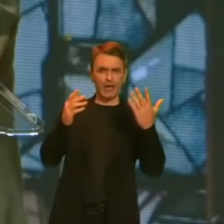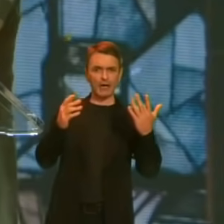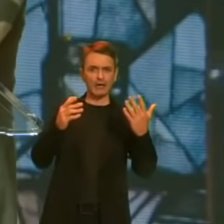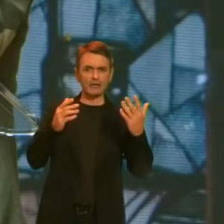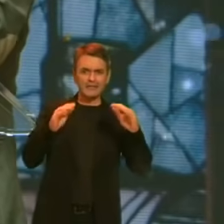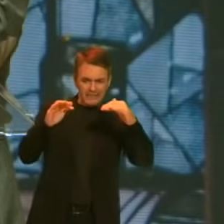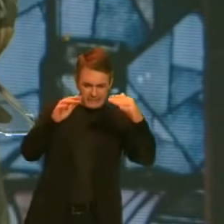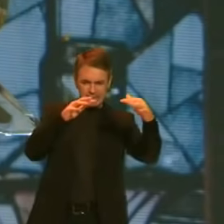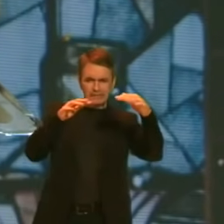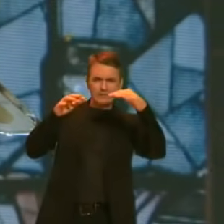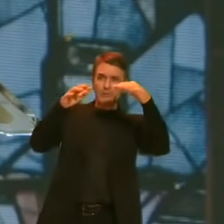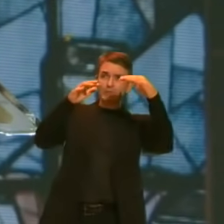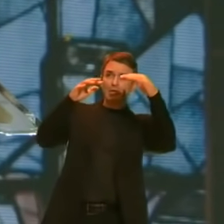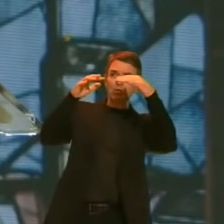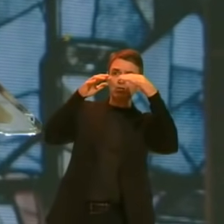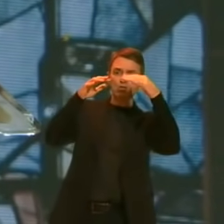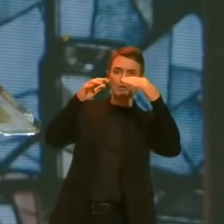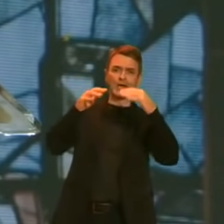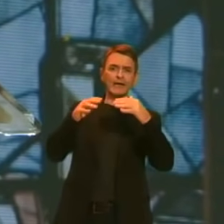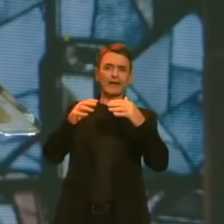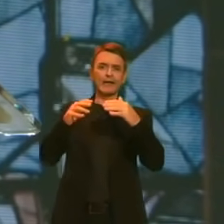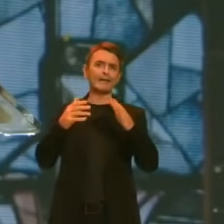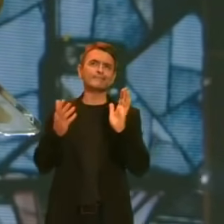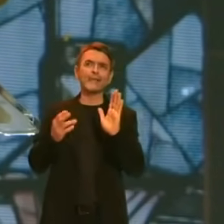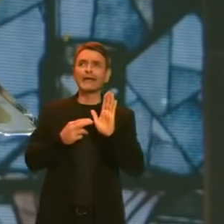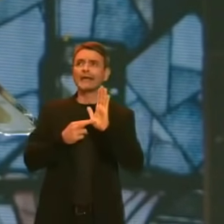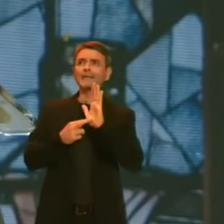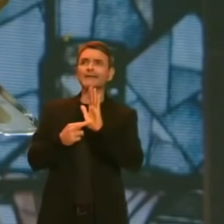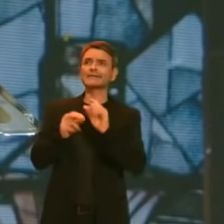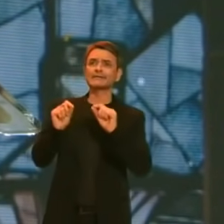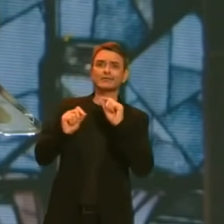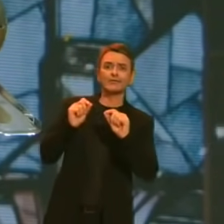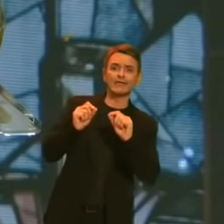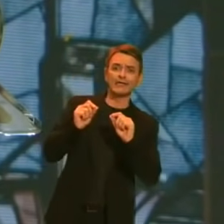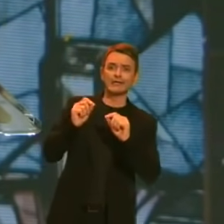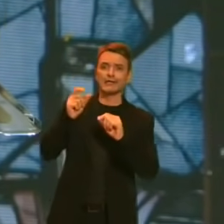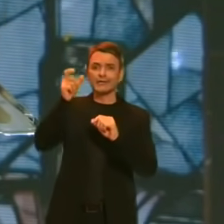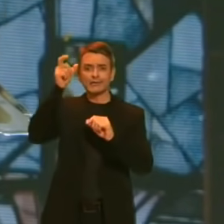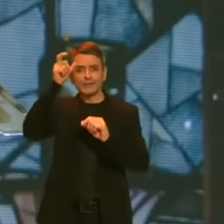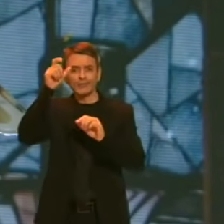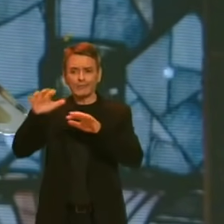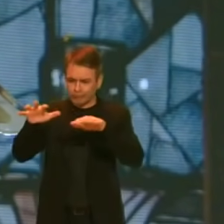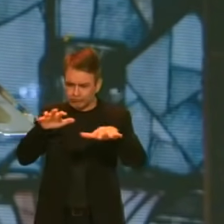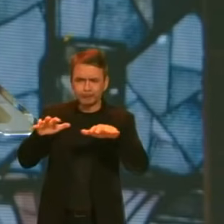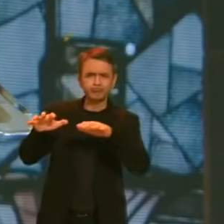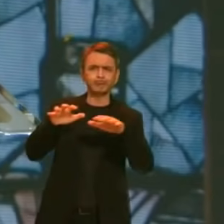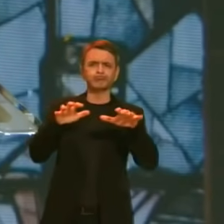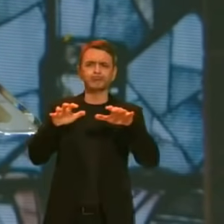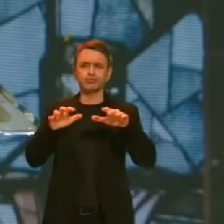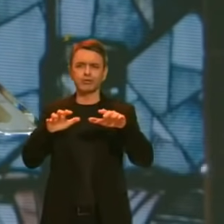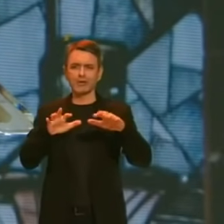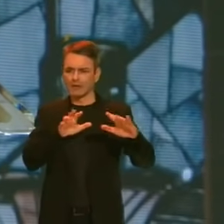esse movimento demoníaco, vindo do abismo em levas e blocos,